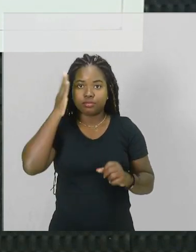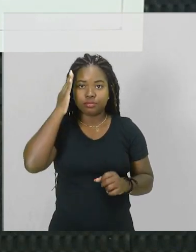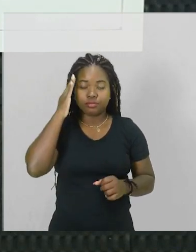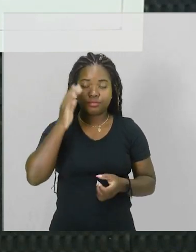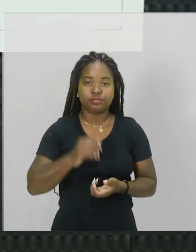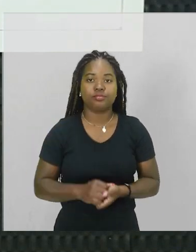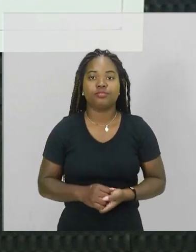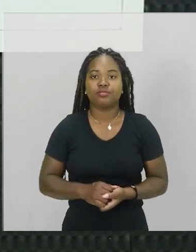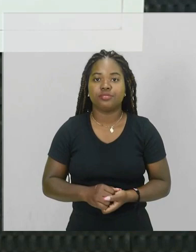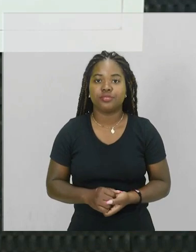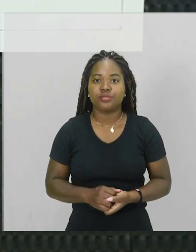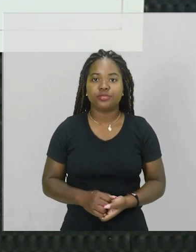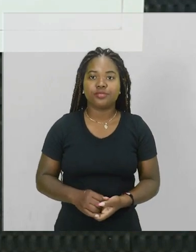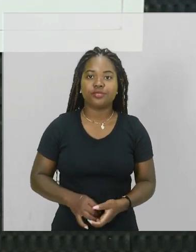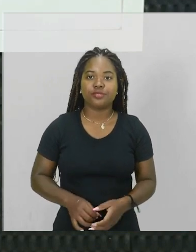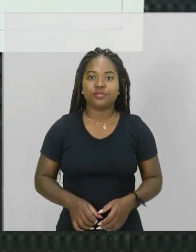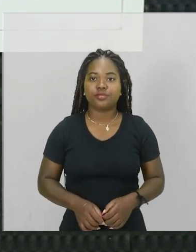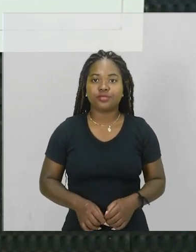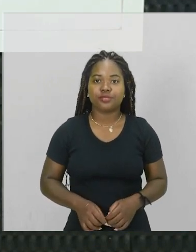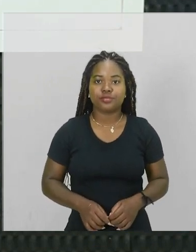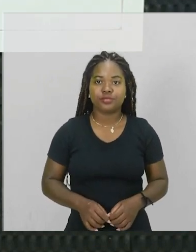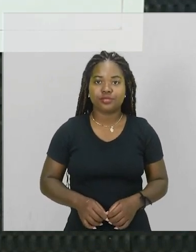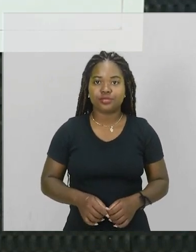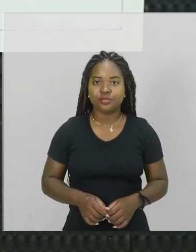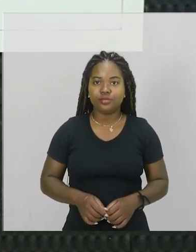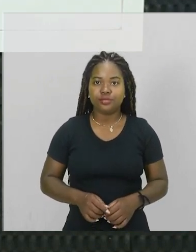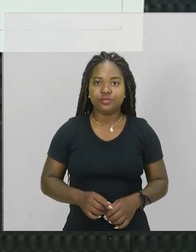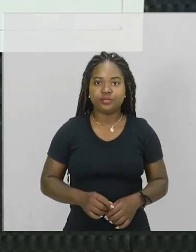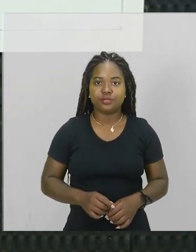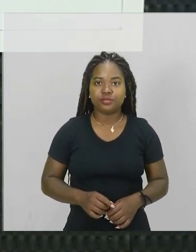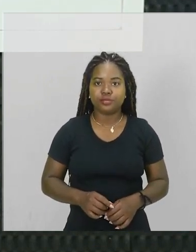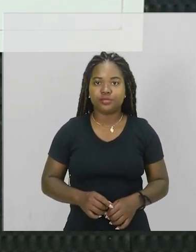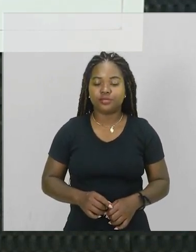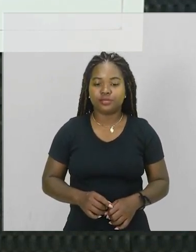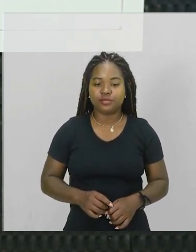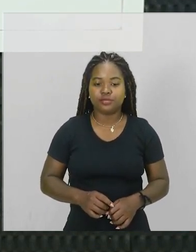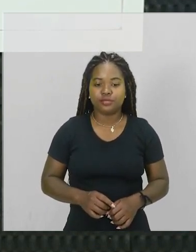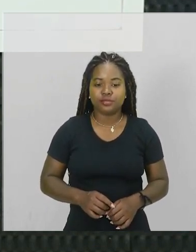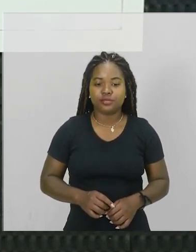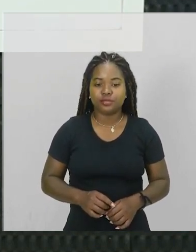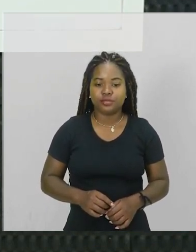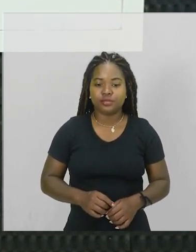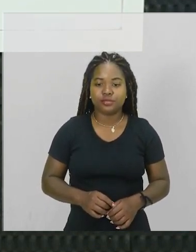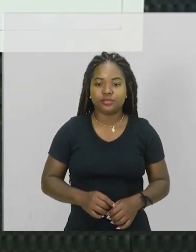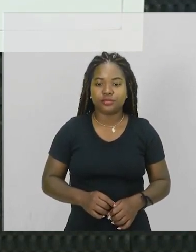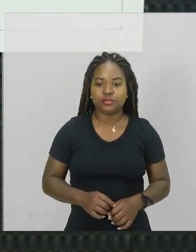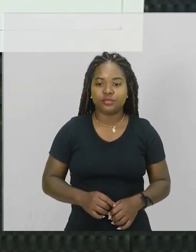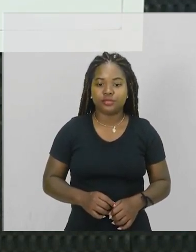e o de baixo, que é o azul.